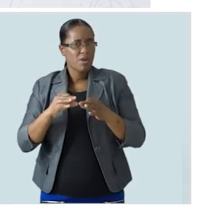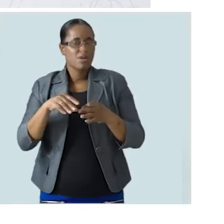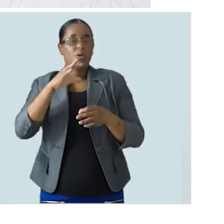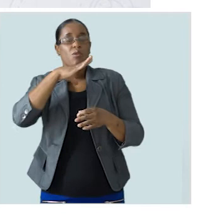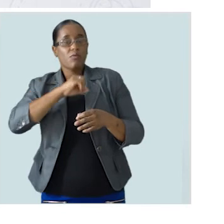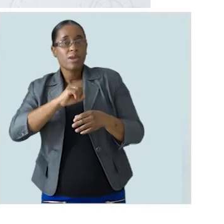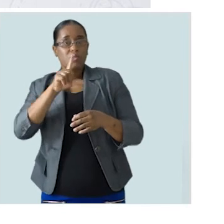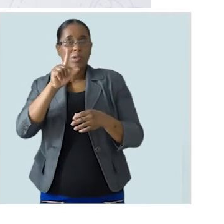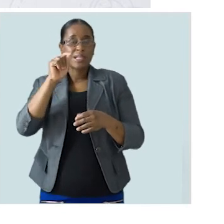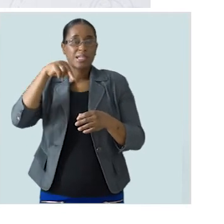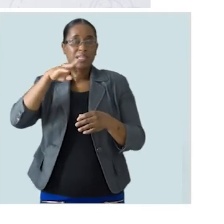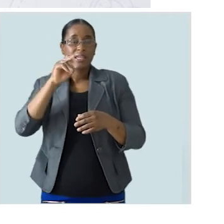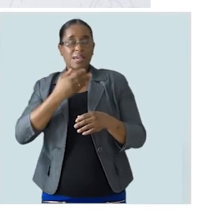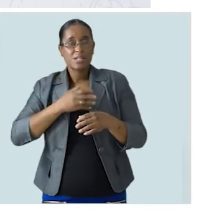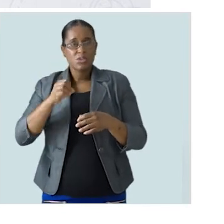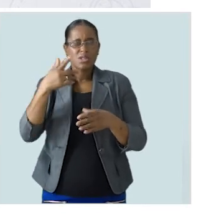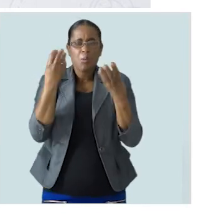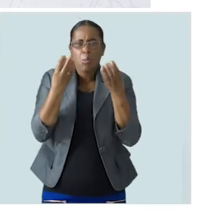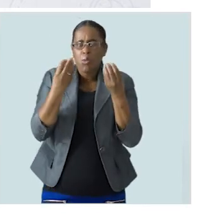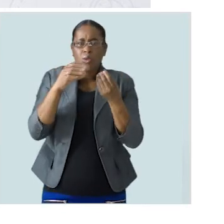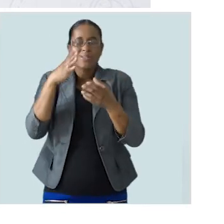lindo. Muito lindo está em que grau?